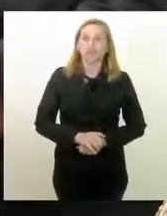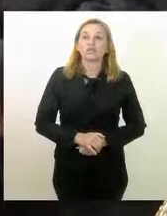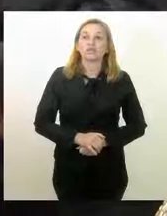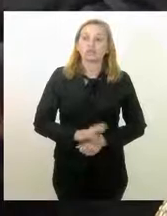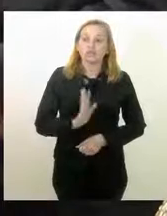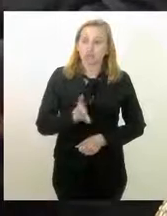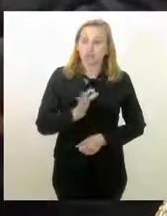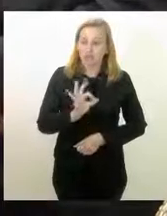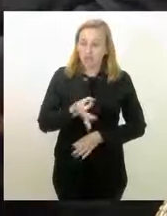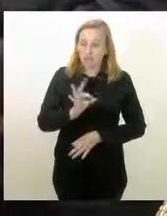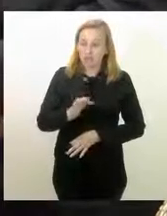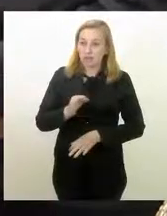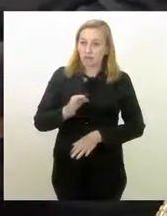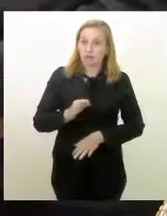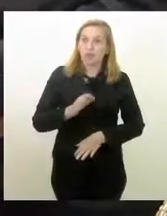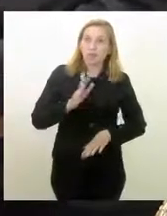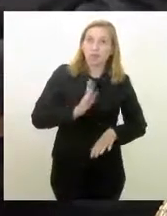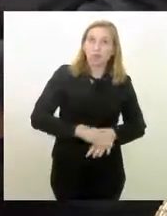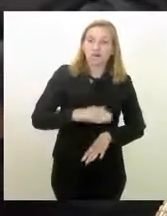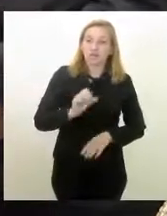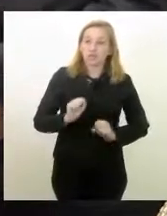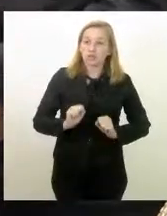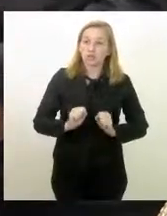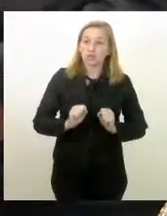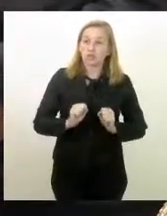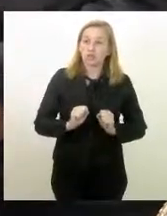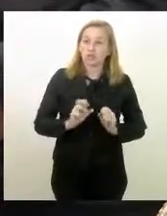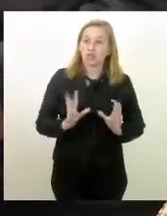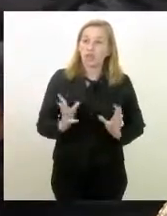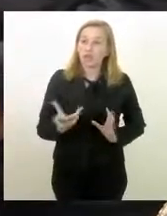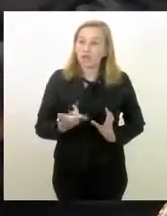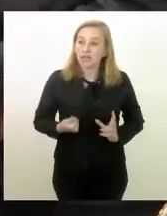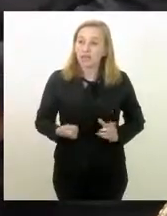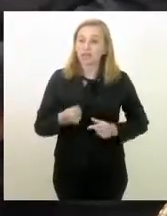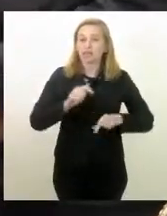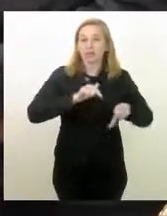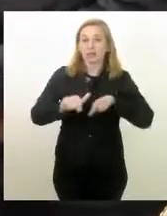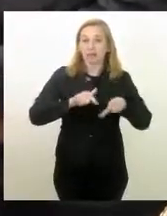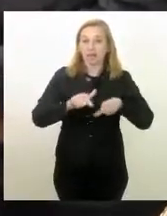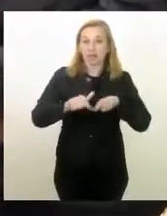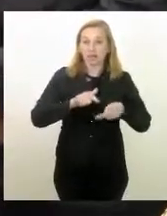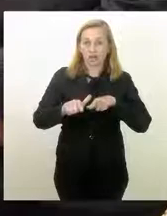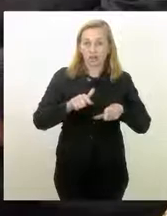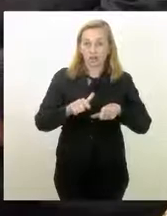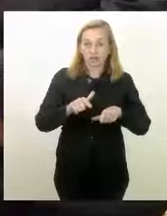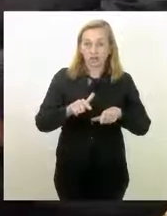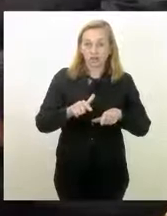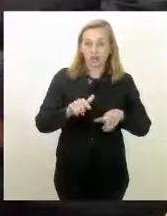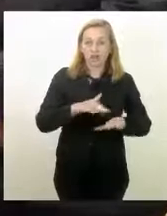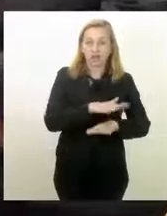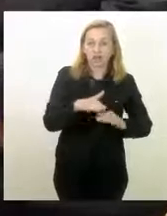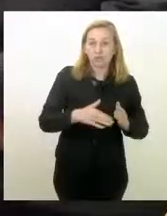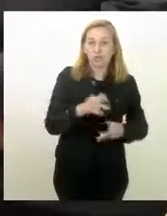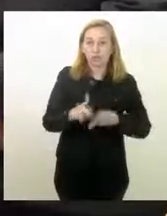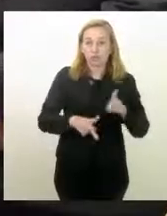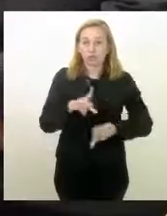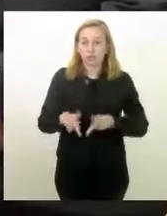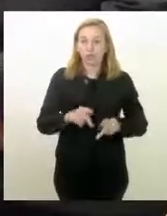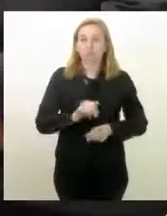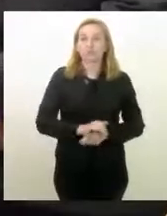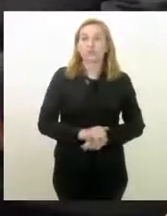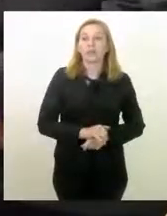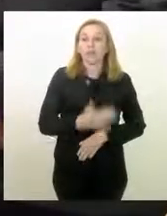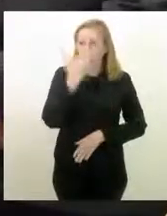está garantindo mais conforto e melhores condições de trabalho, de prestação de serviço à população.